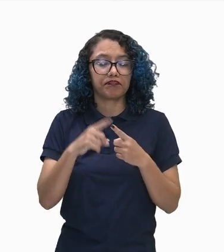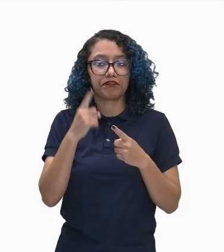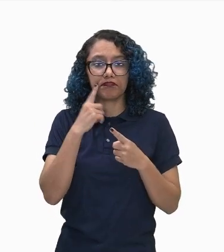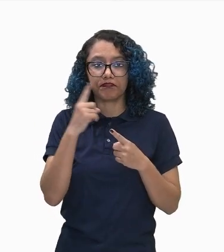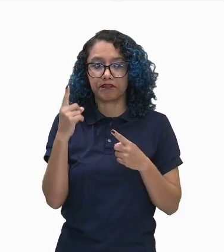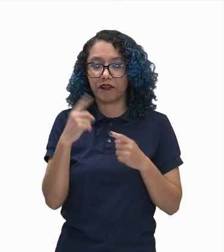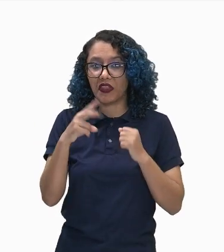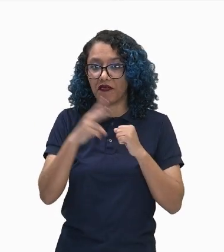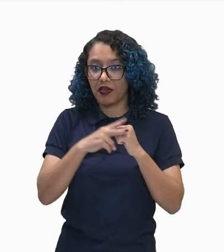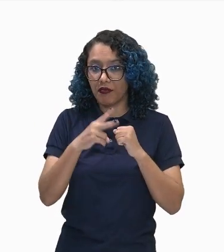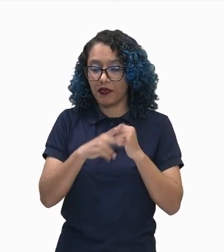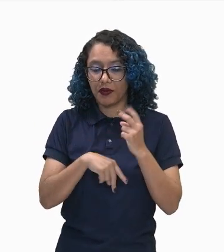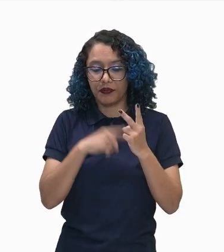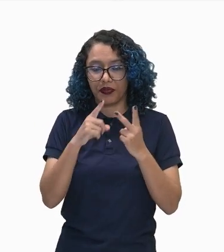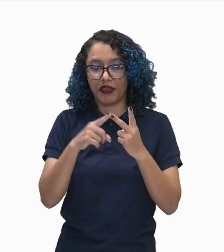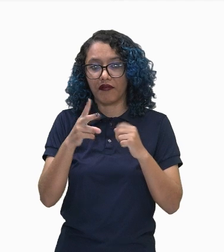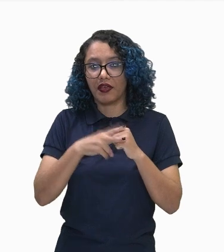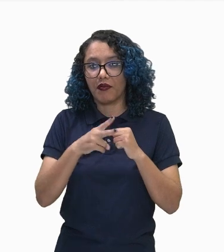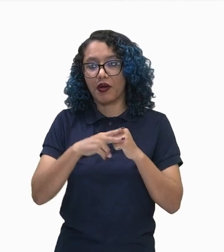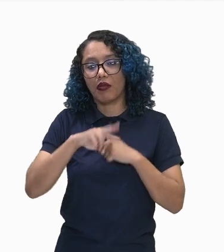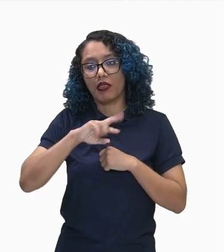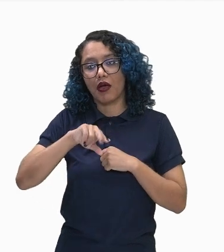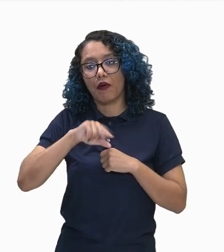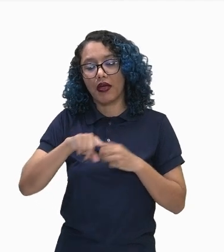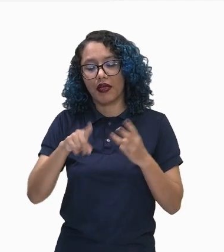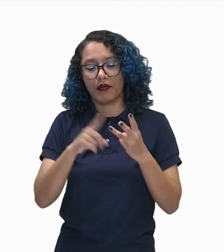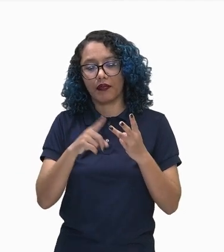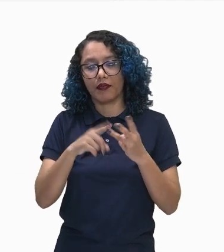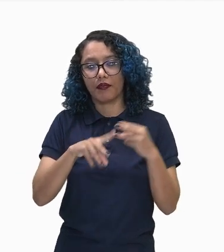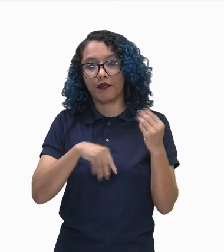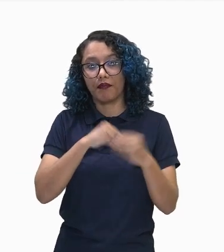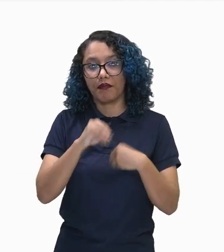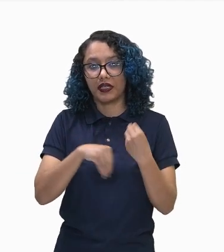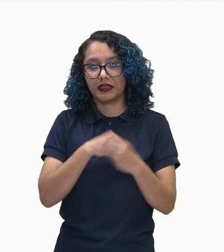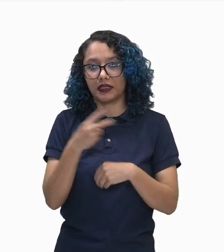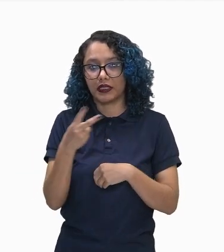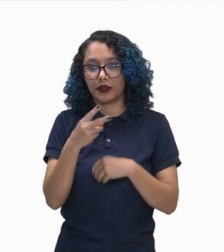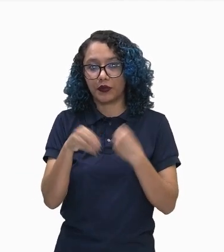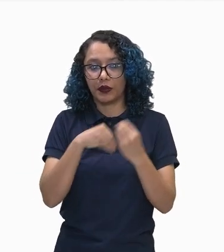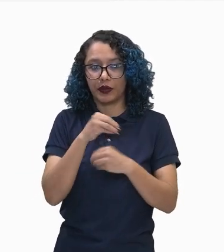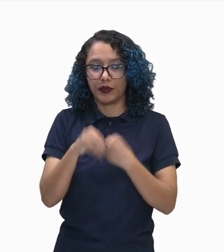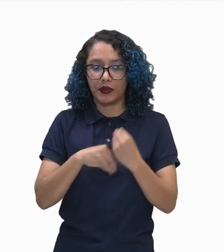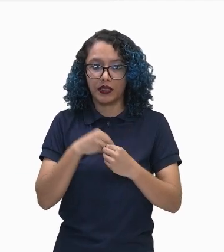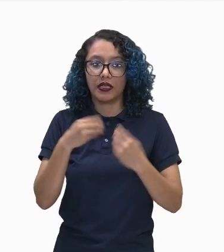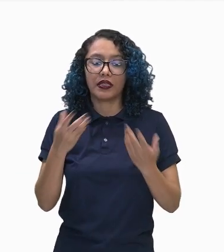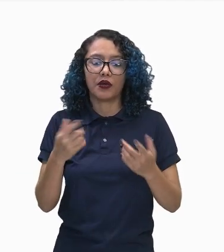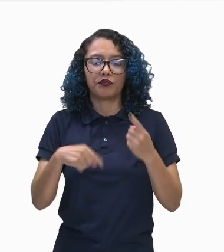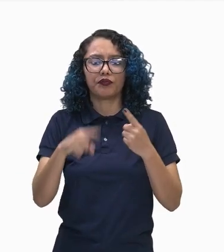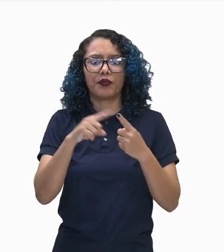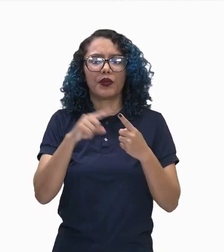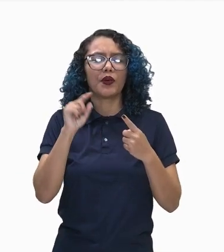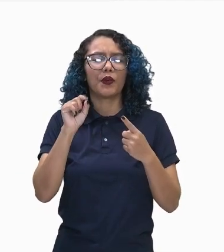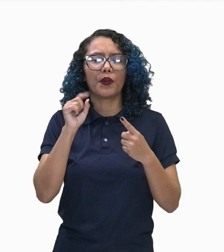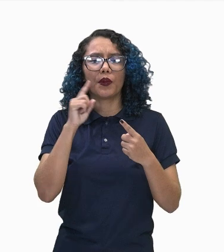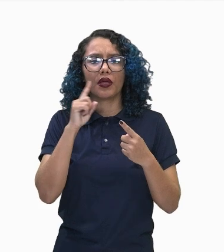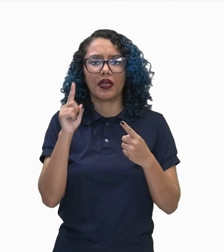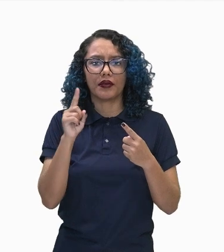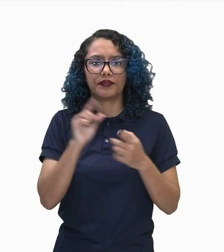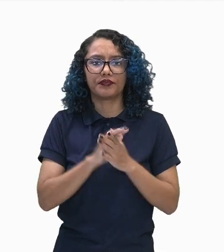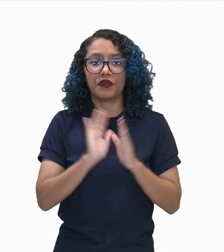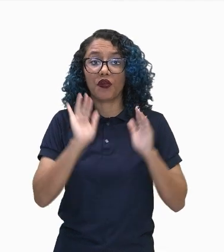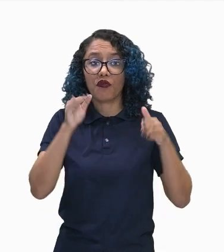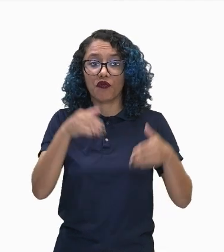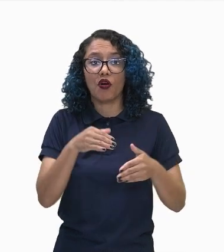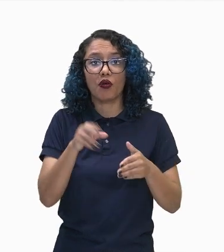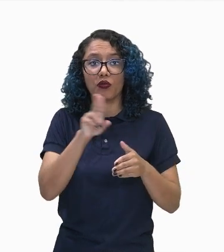linguagens verbal, não verbal e mista. A linguagem verbal recorre